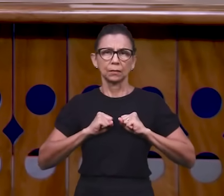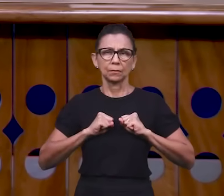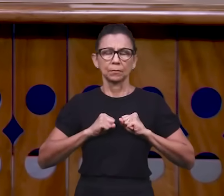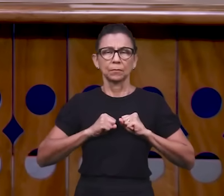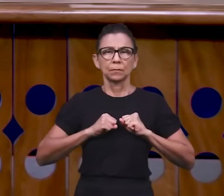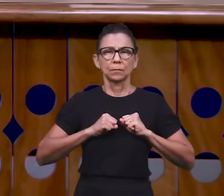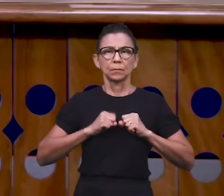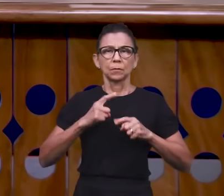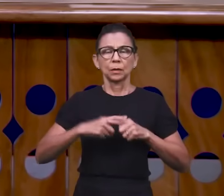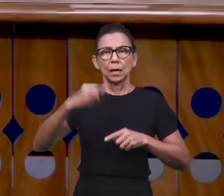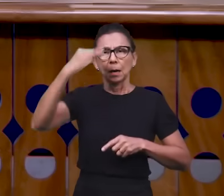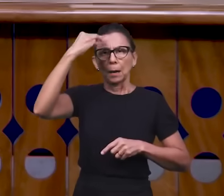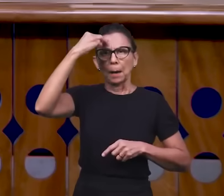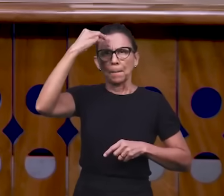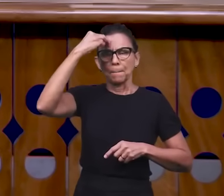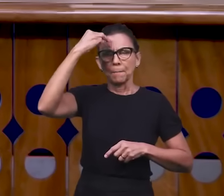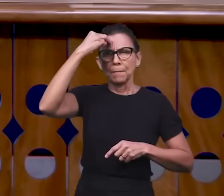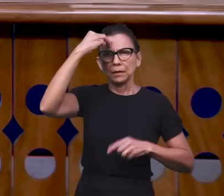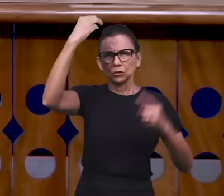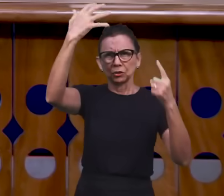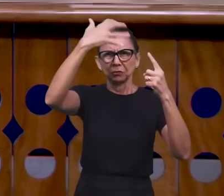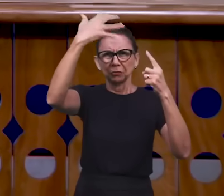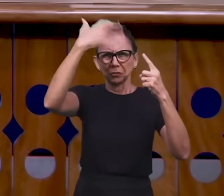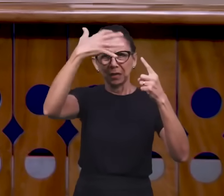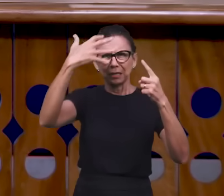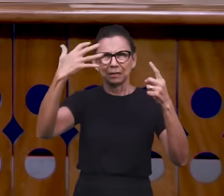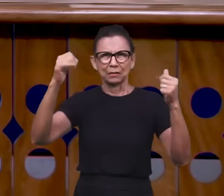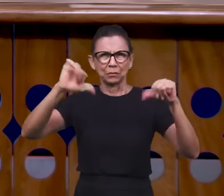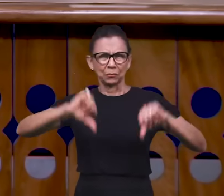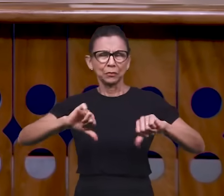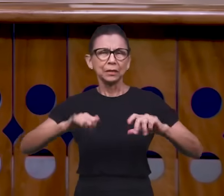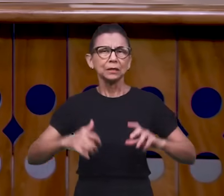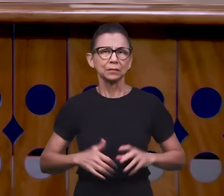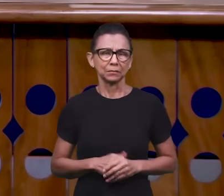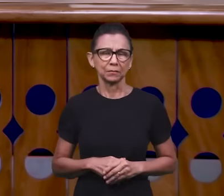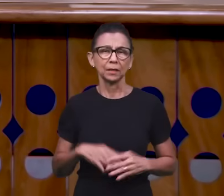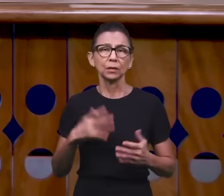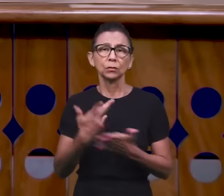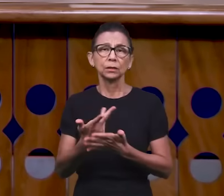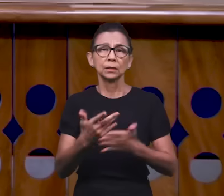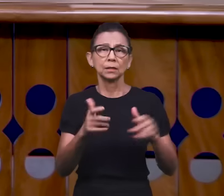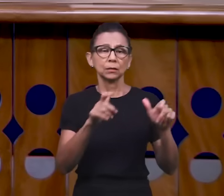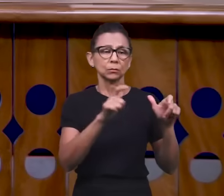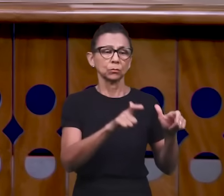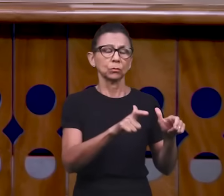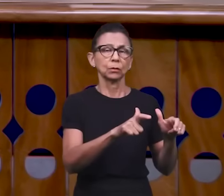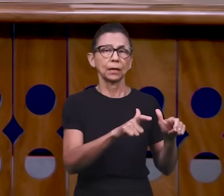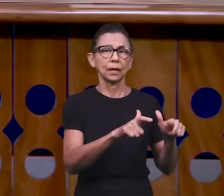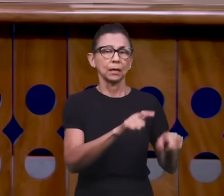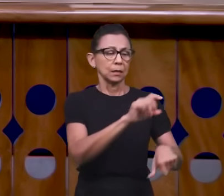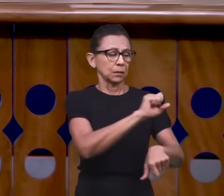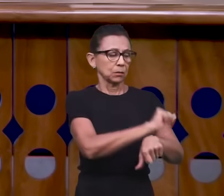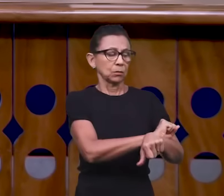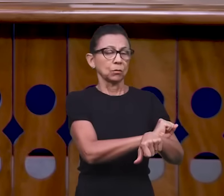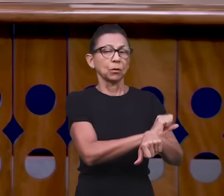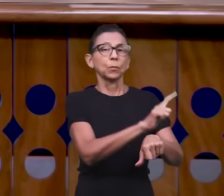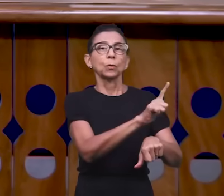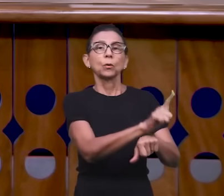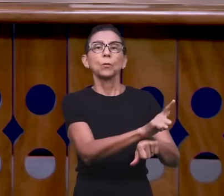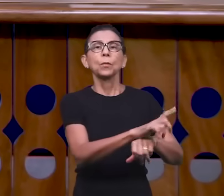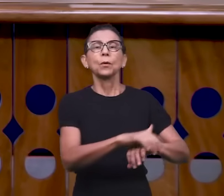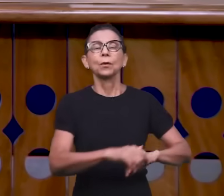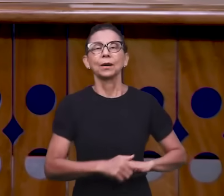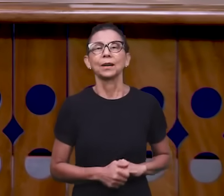carne. Por exemplo, uma pergunta que se faz: o que aconteceu em Sodoma e Gomorra? Lá a carne foi